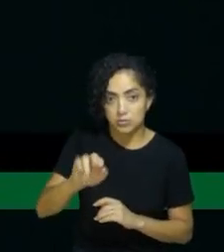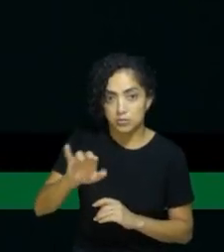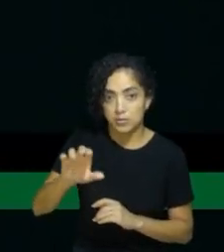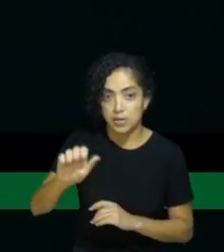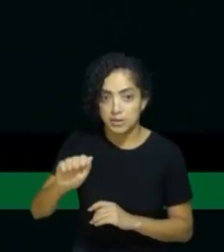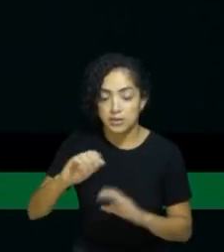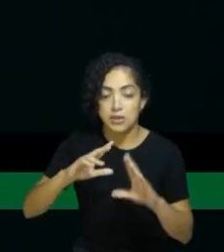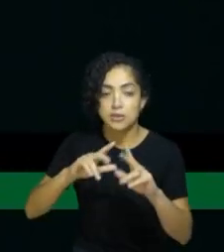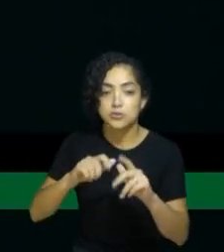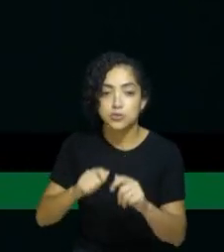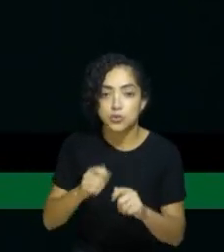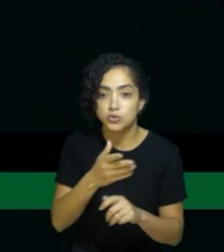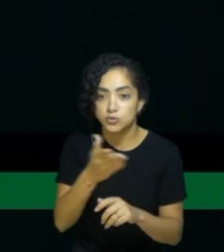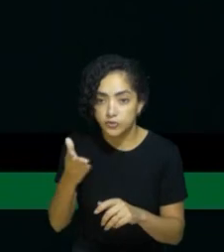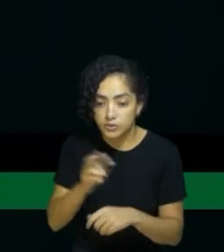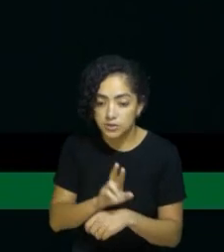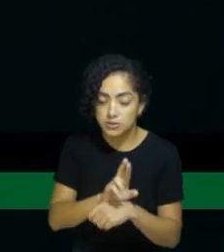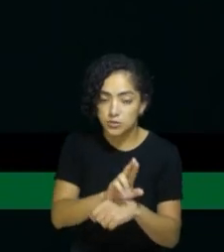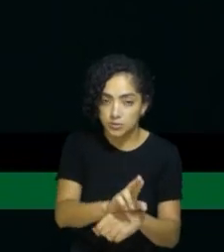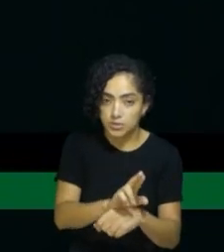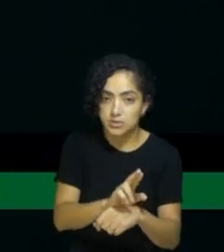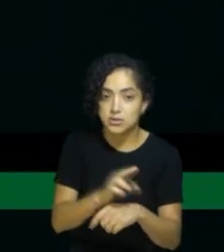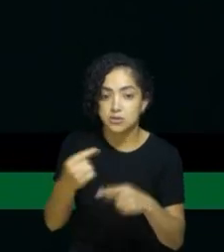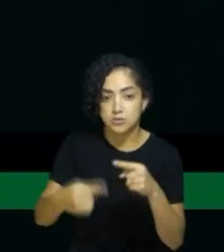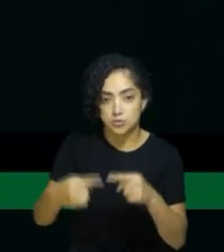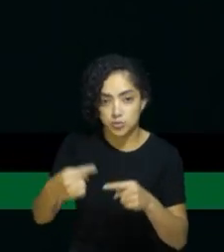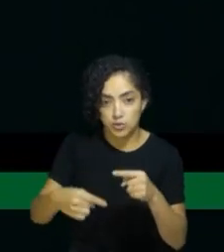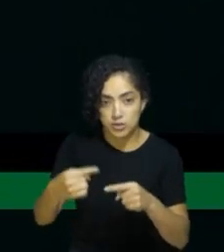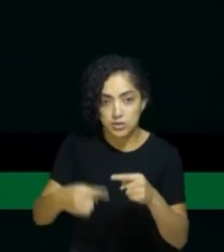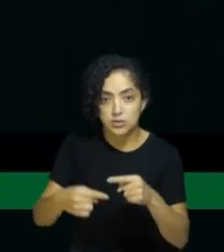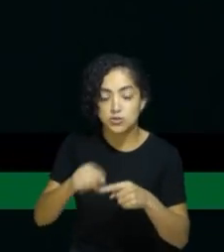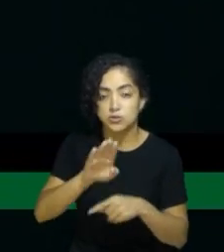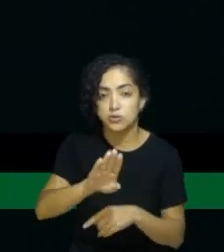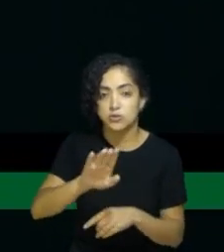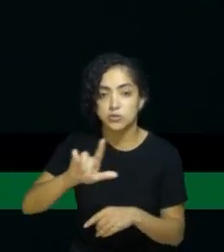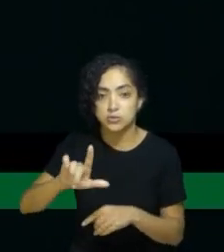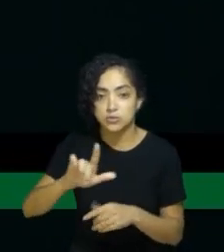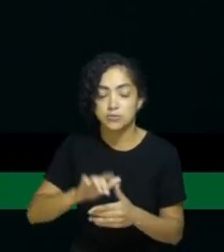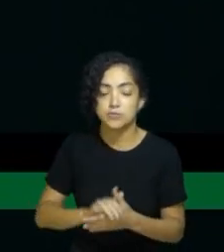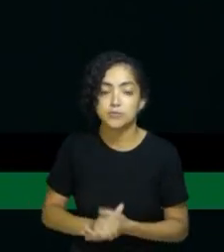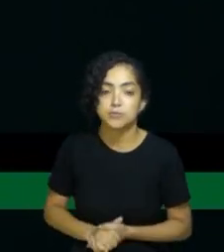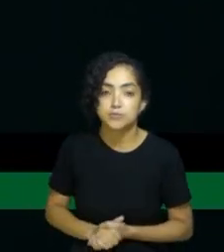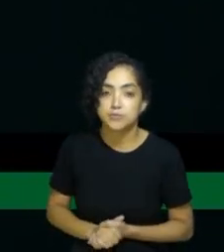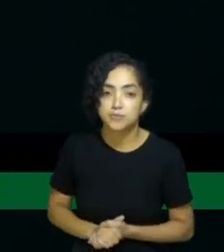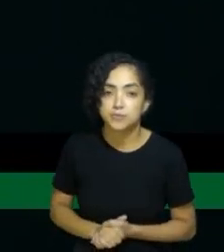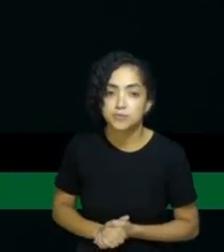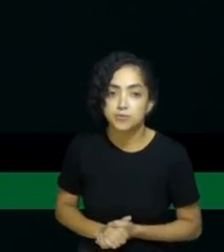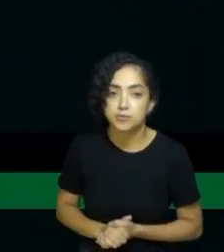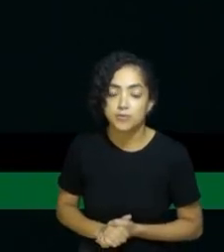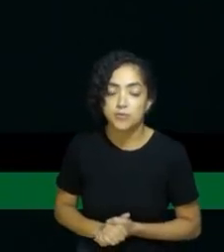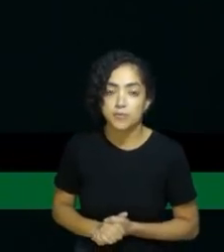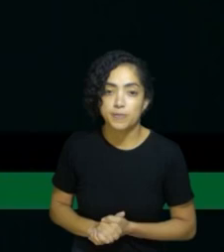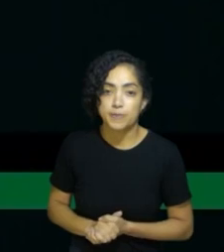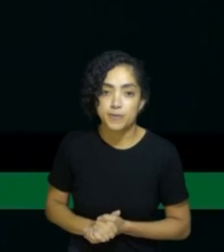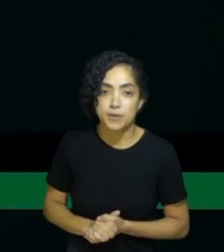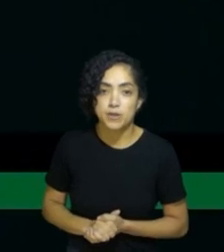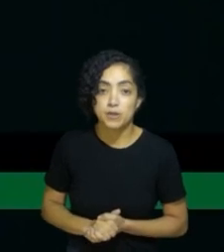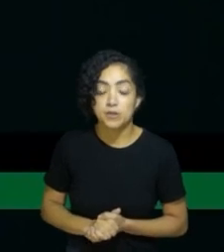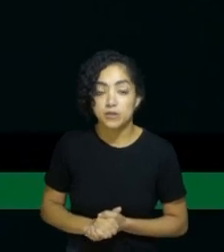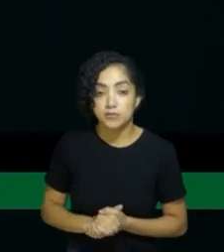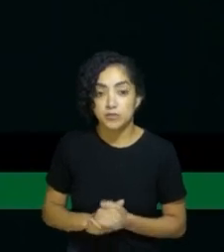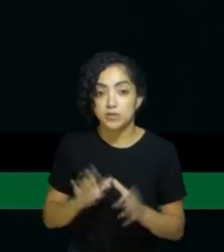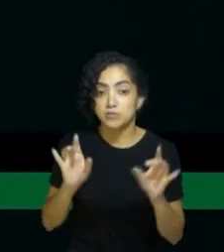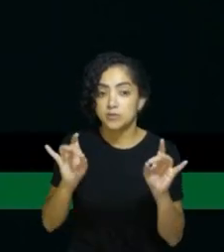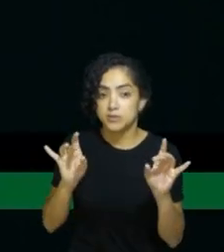demais representantes políticos da cidade de Blumenau e da região fazer uma referência